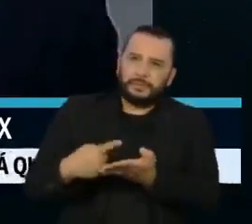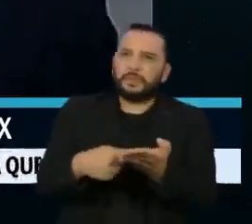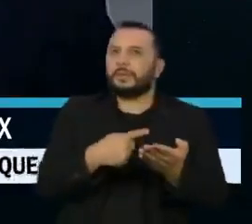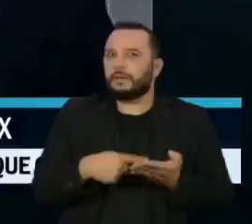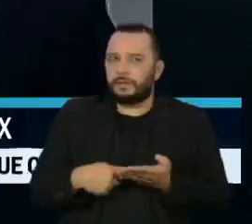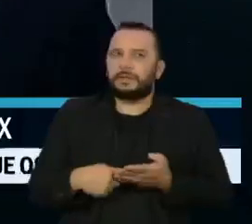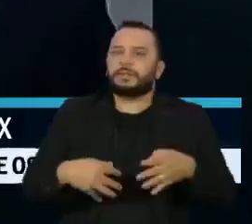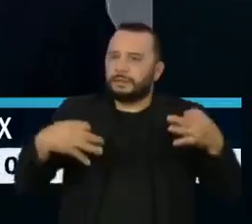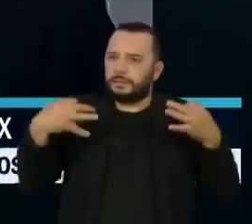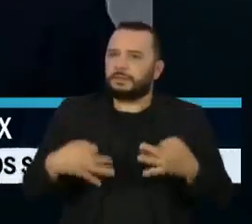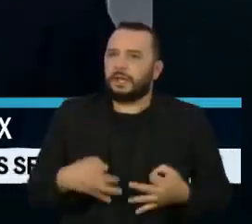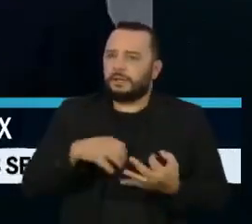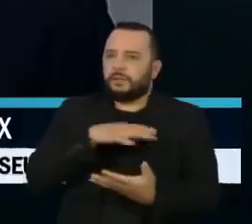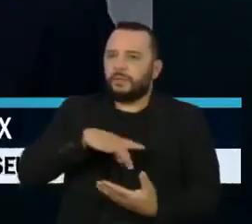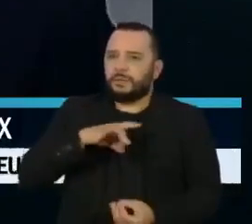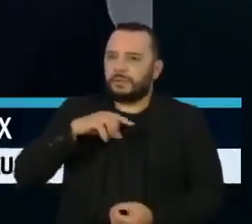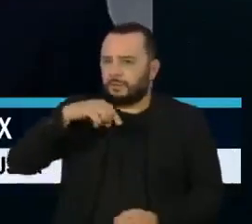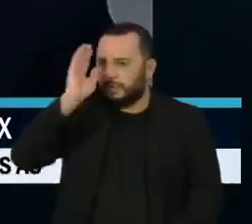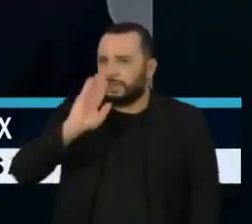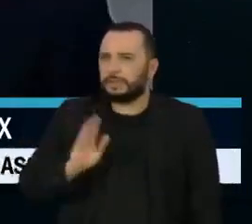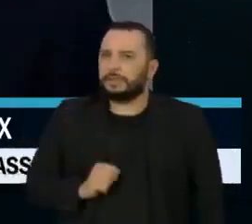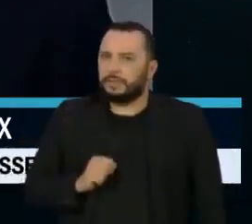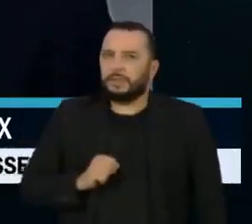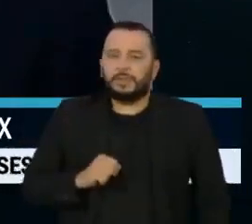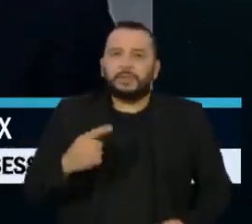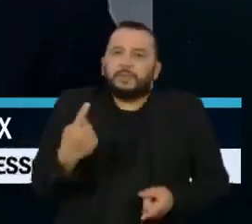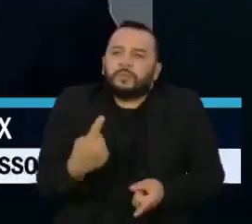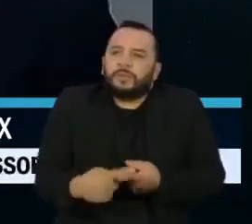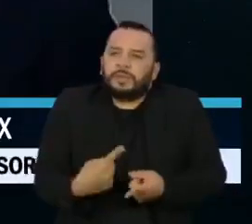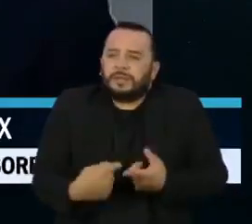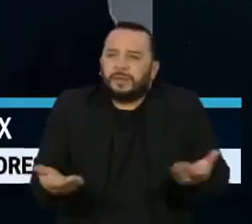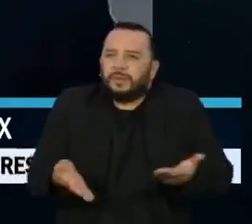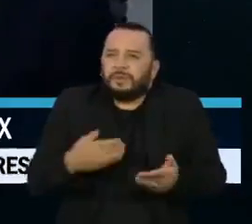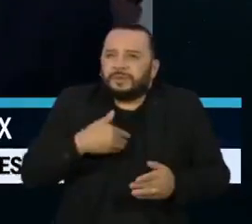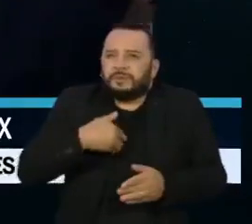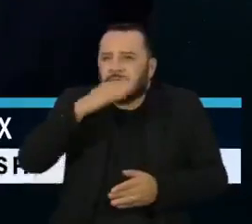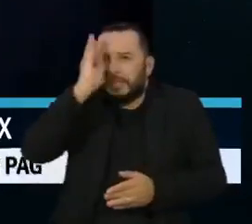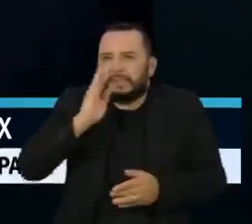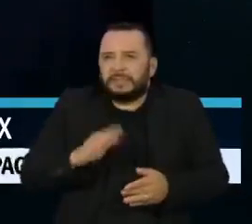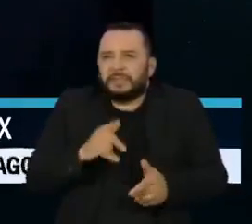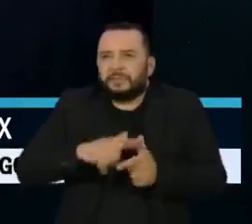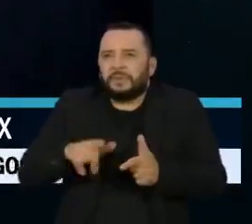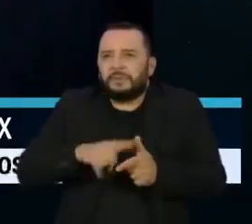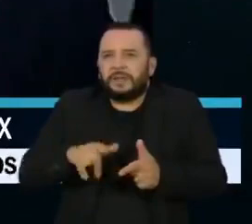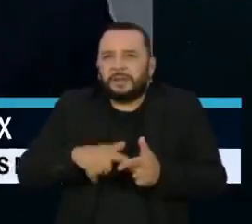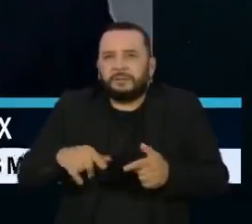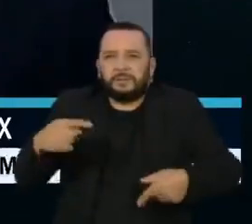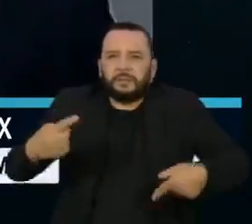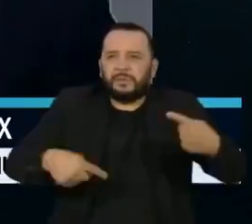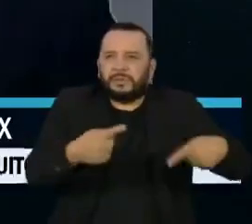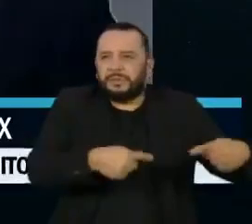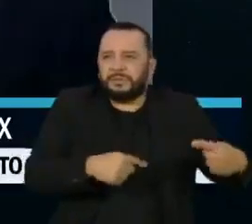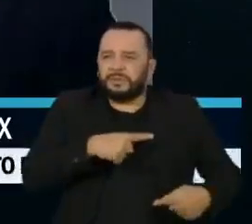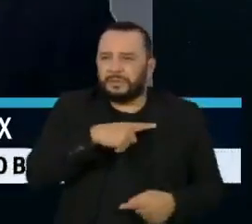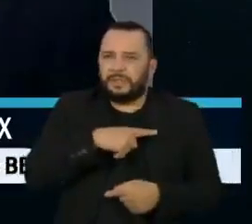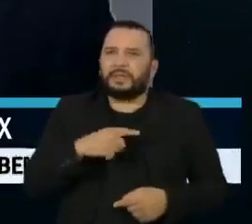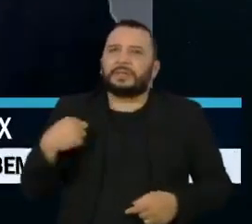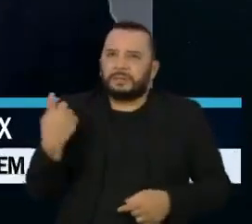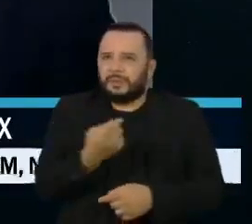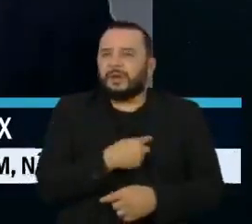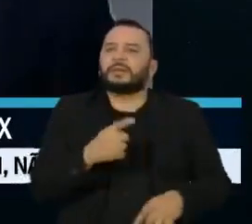sólidas para a democracia brasileira, tendo em vista a estabilidade do nosso regime político. Foi isso que nós